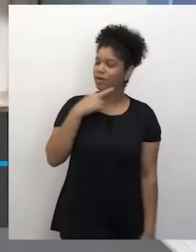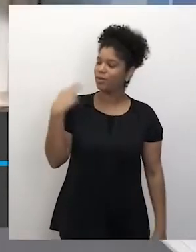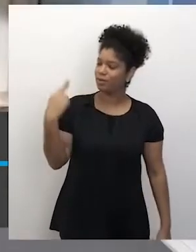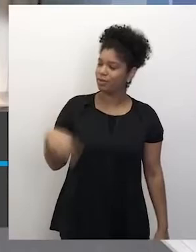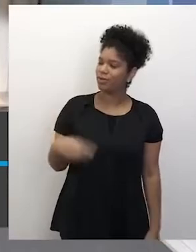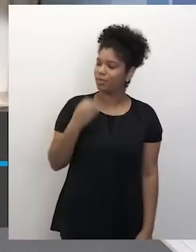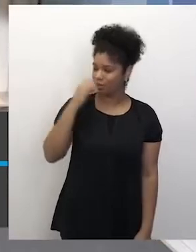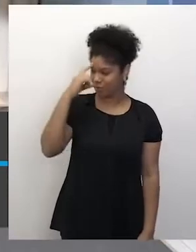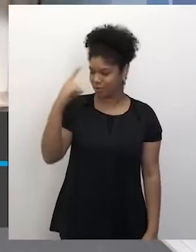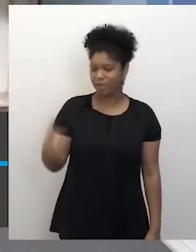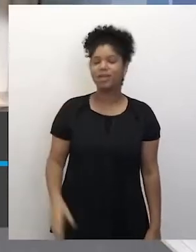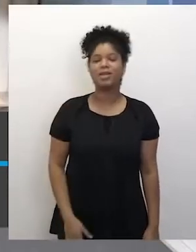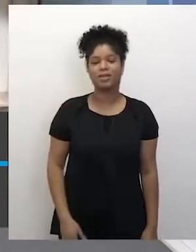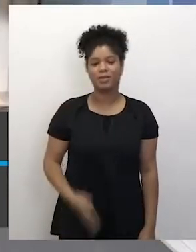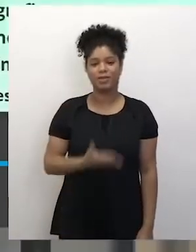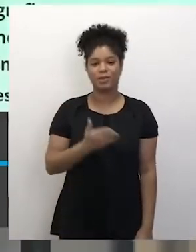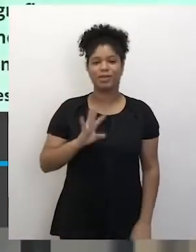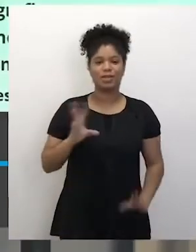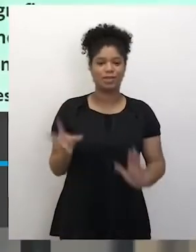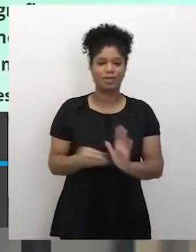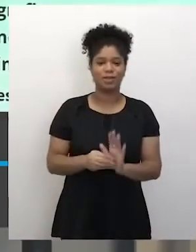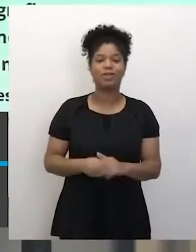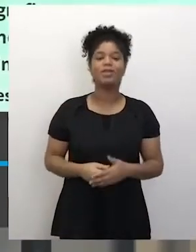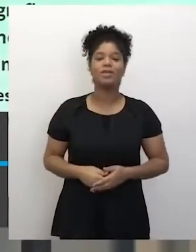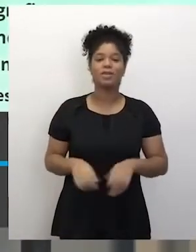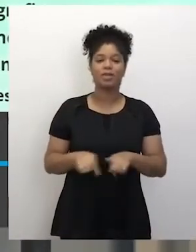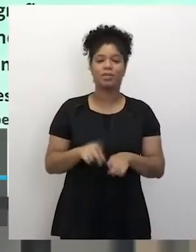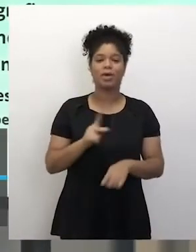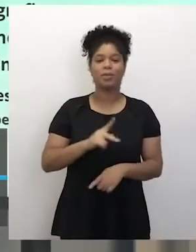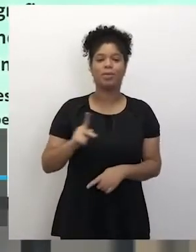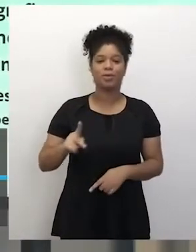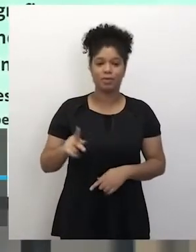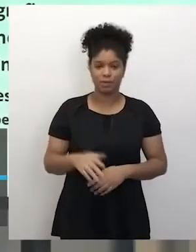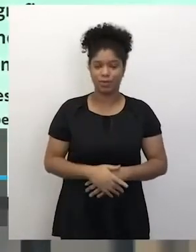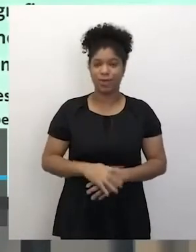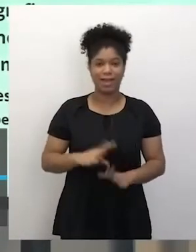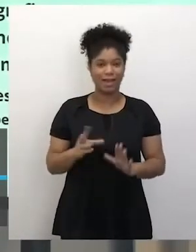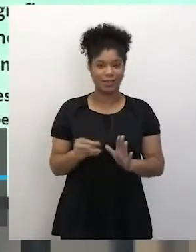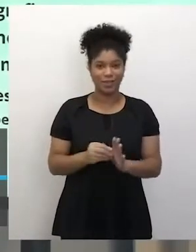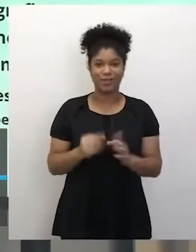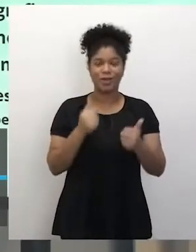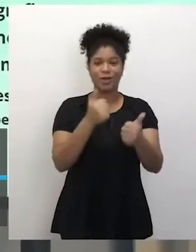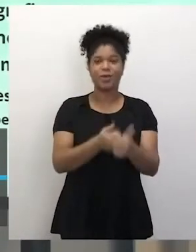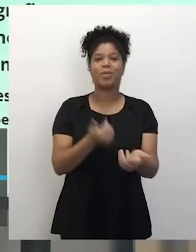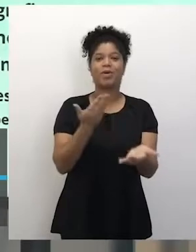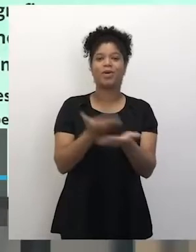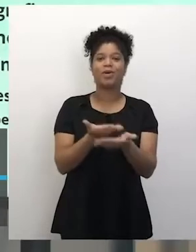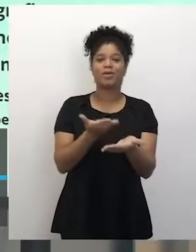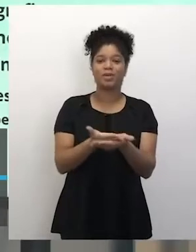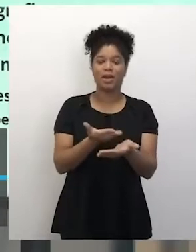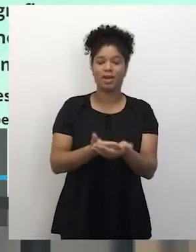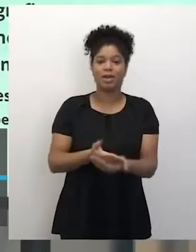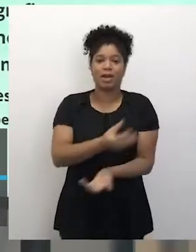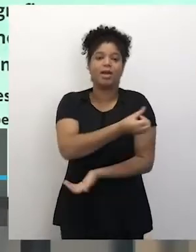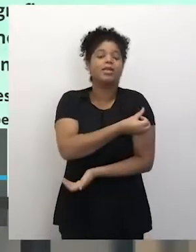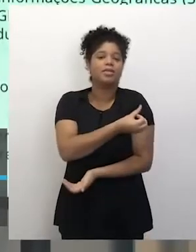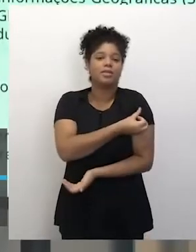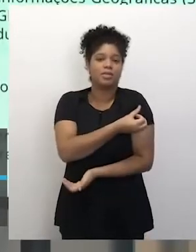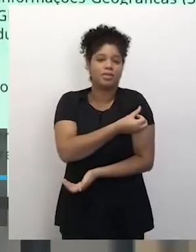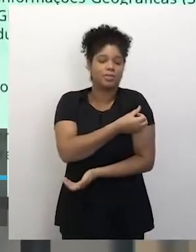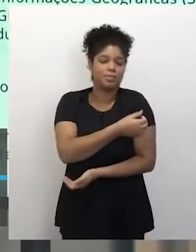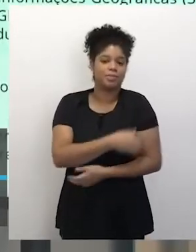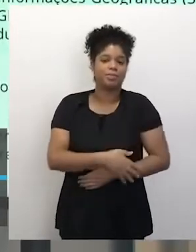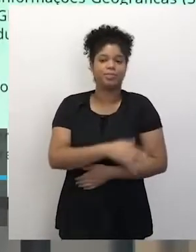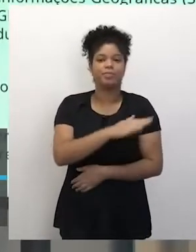professor Carlos, bom dia aí aos alunos, aos professores e a todos que irão aí acompanhar a mais uma aula aí do sexto ano do